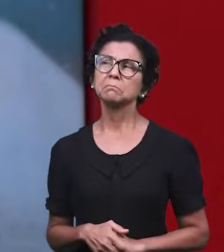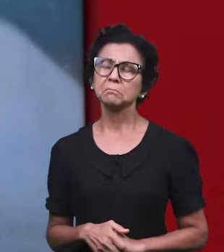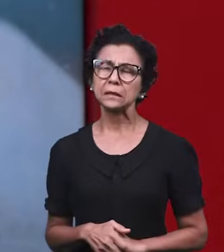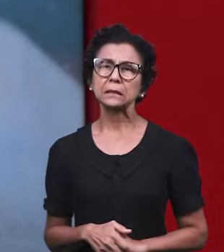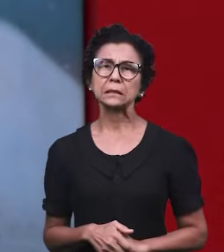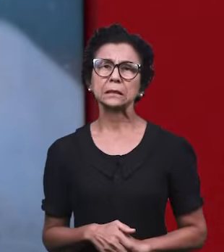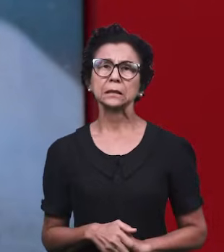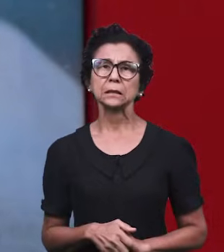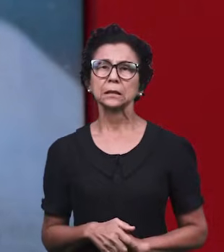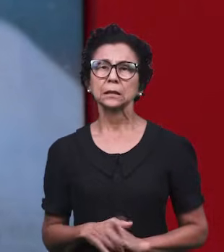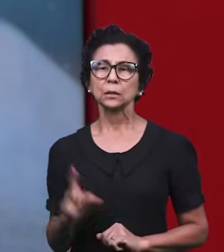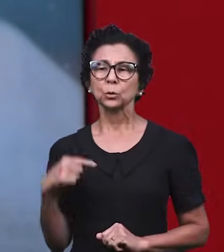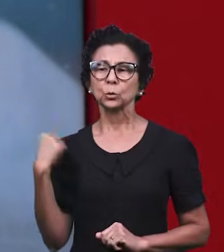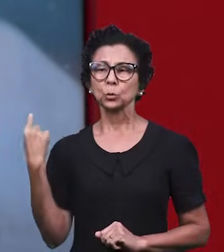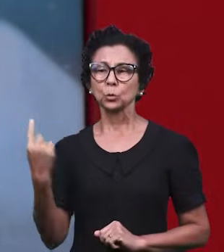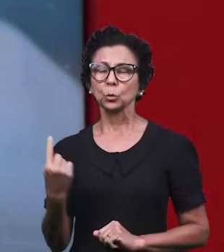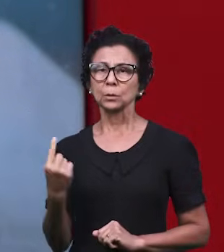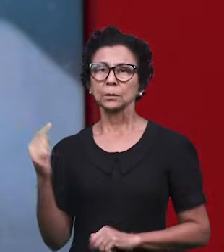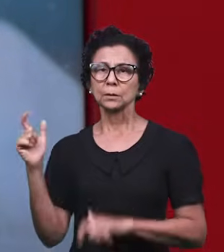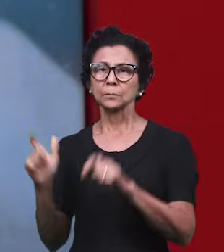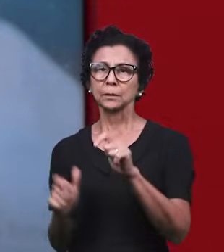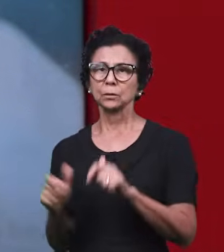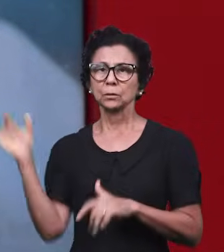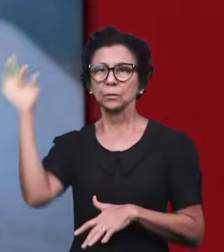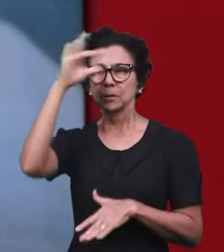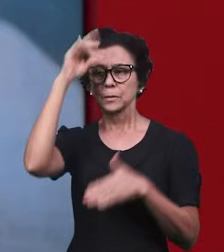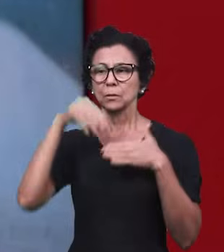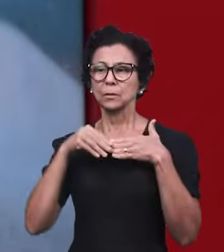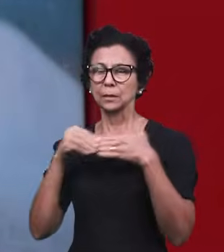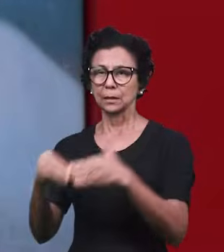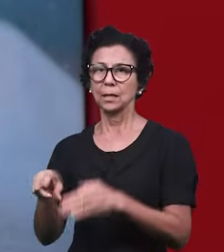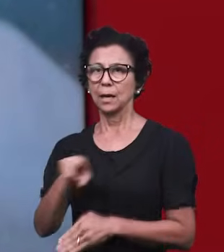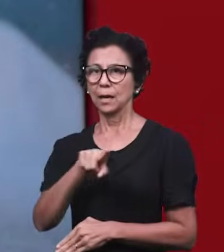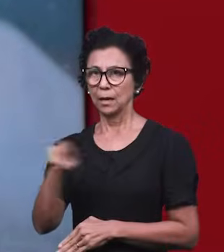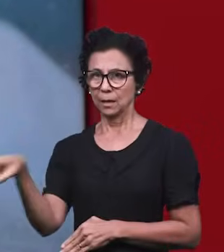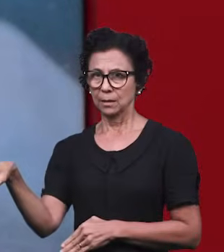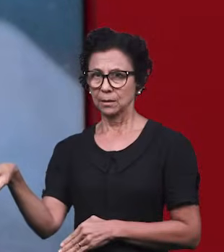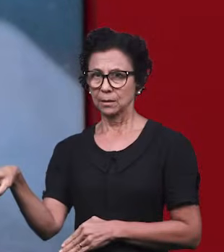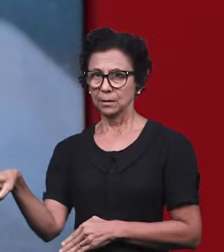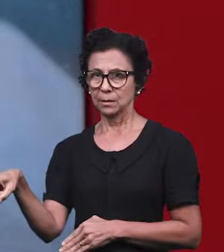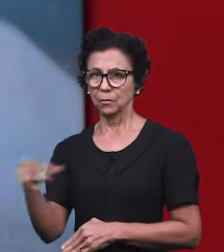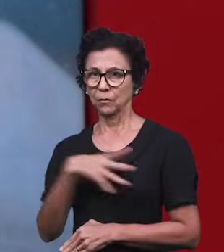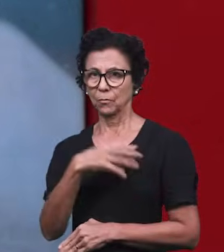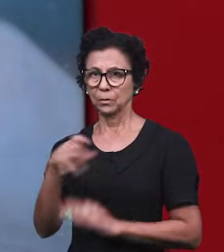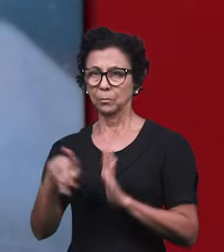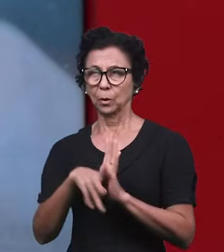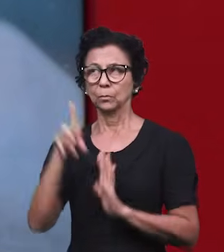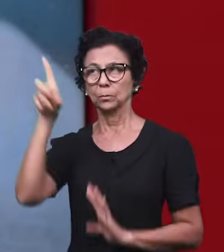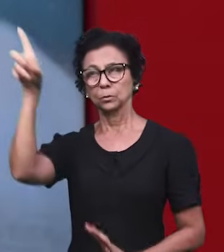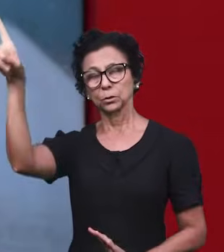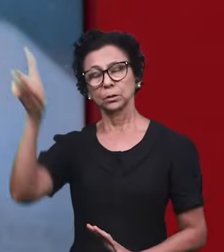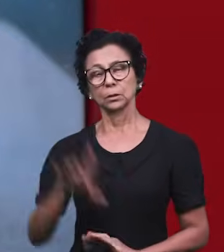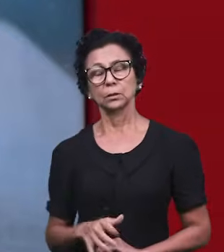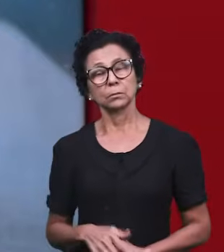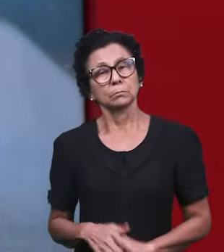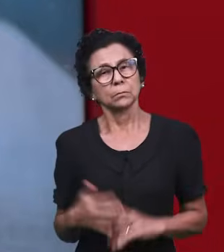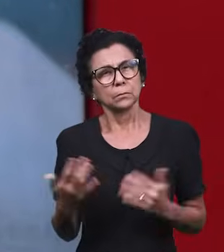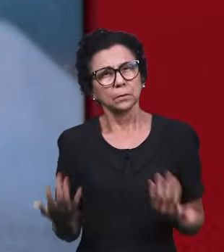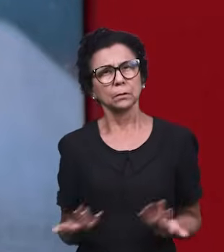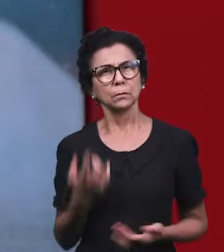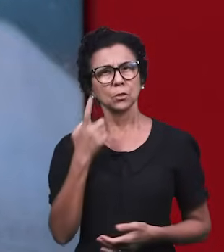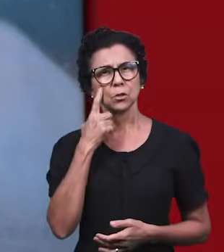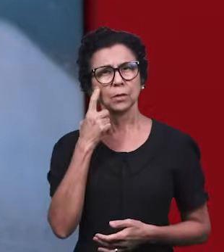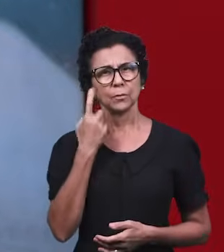os que são guiados pelo Espírito de Deus, estes são filhos de Deus. Então nós estamos tratando desde